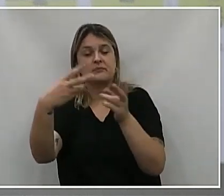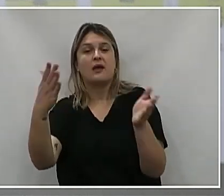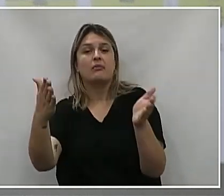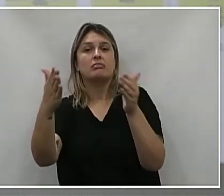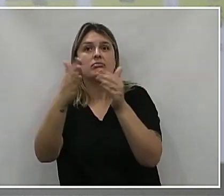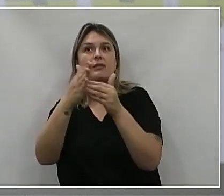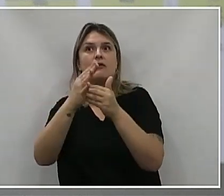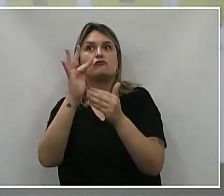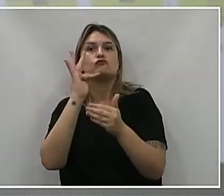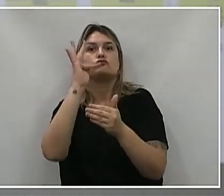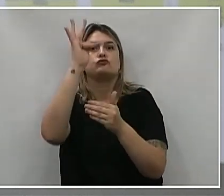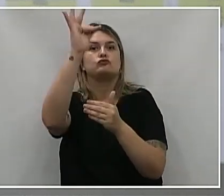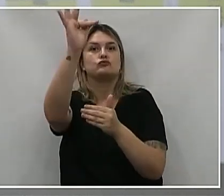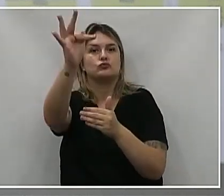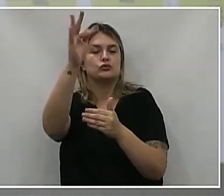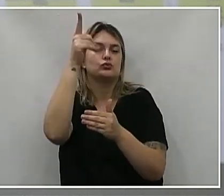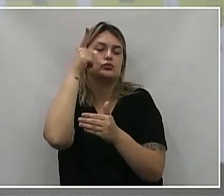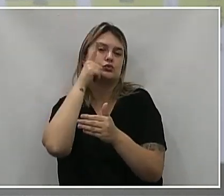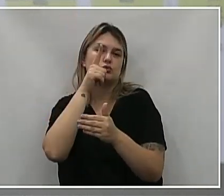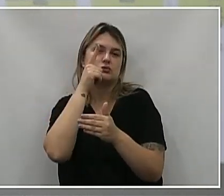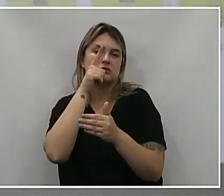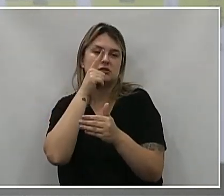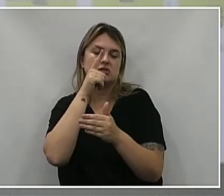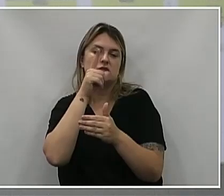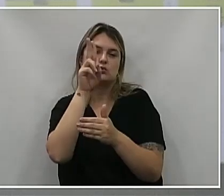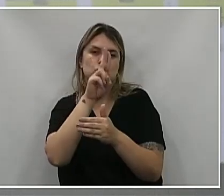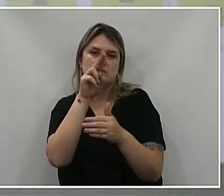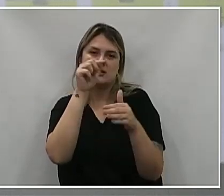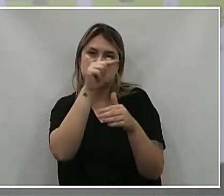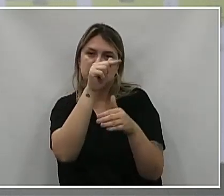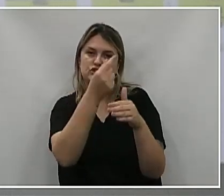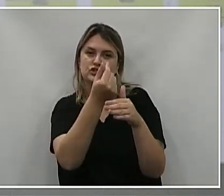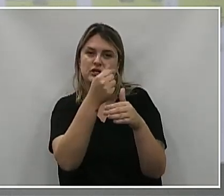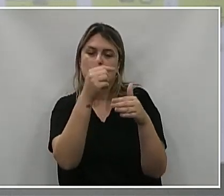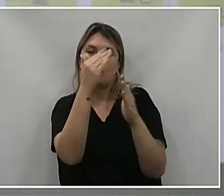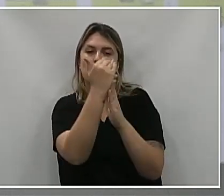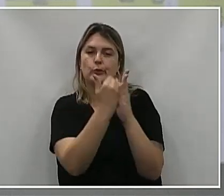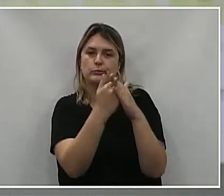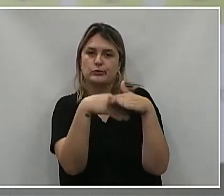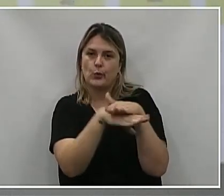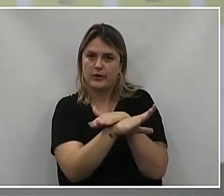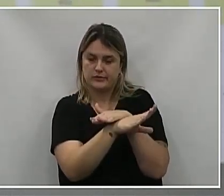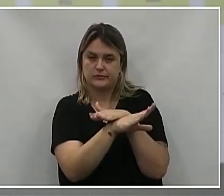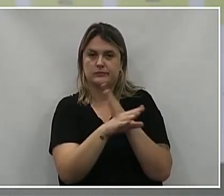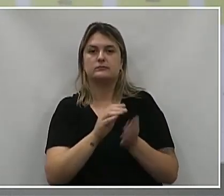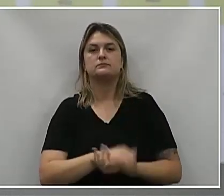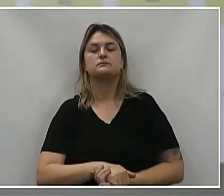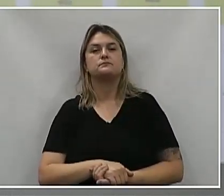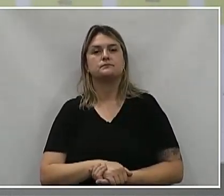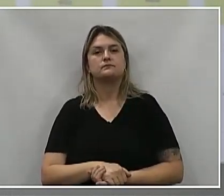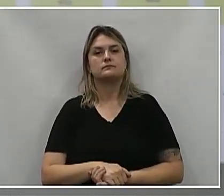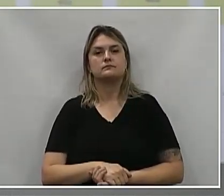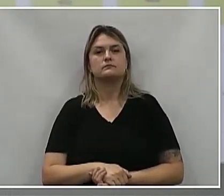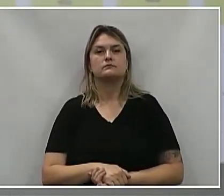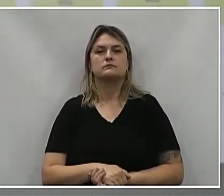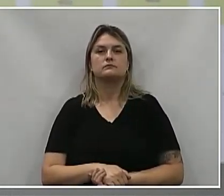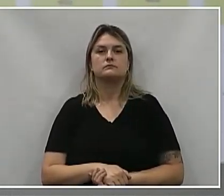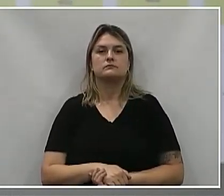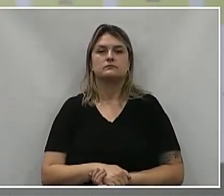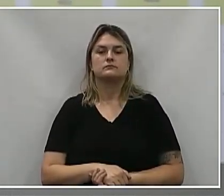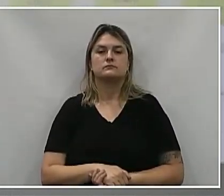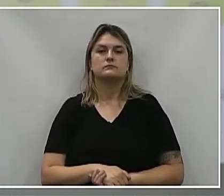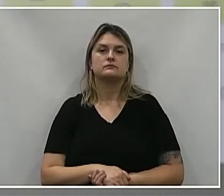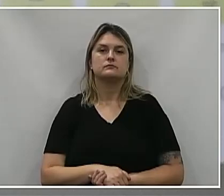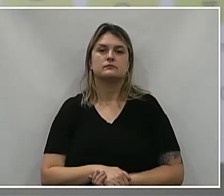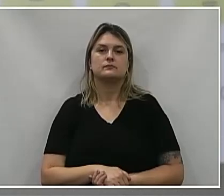elétrica, com o financiamento, aqui destacado em verde, e com as manutenções. E já então em 2033,